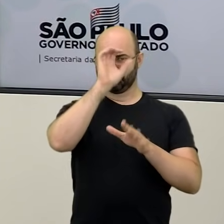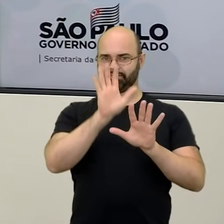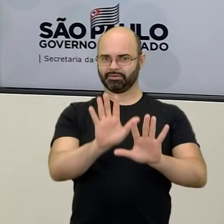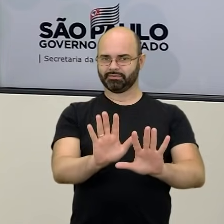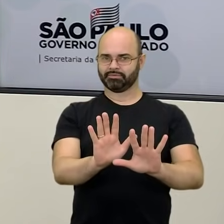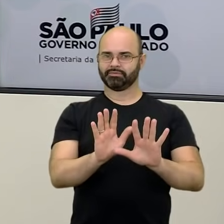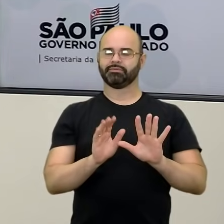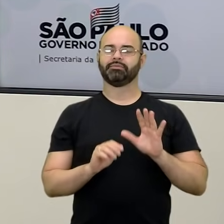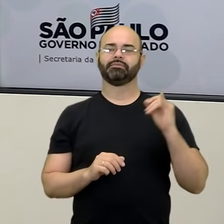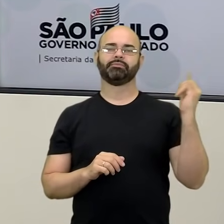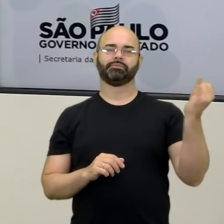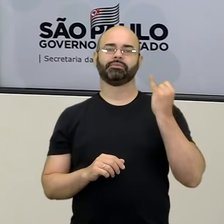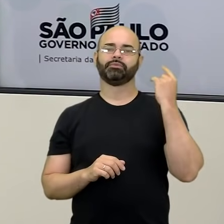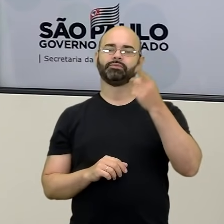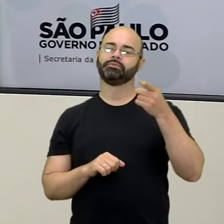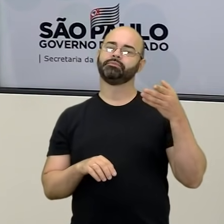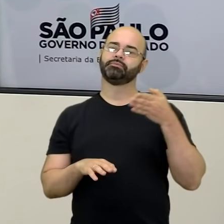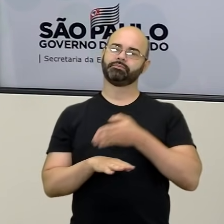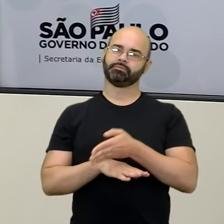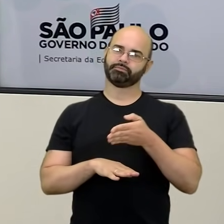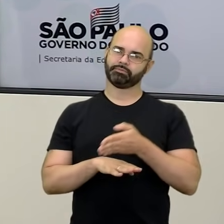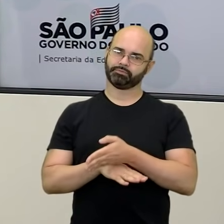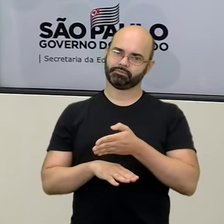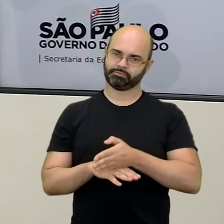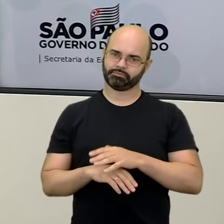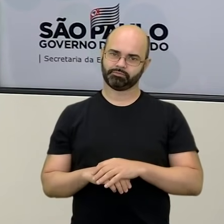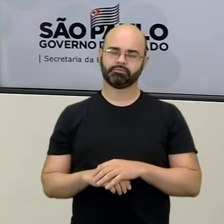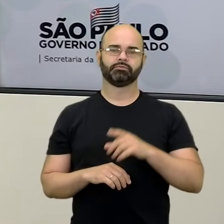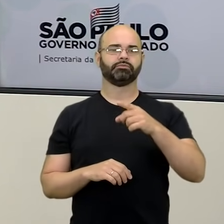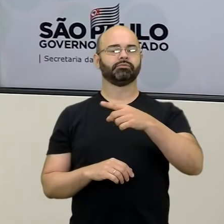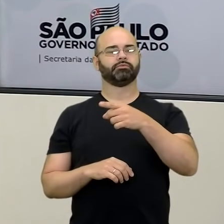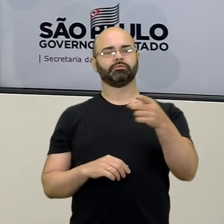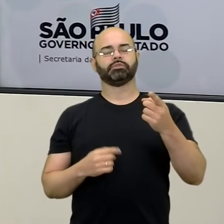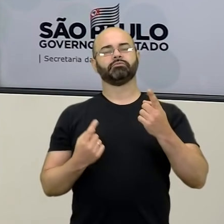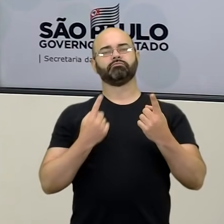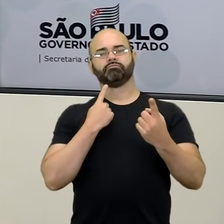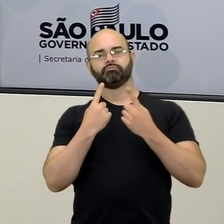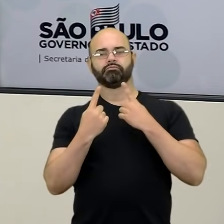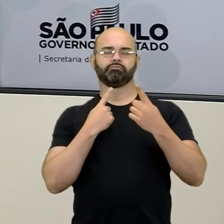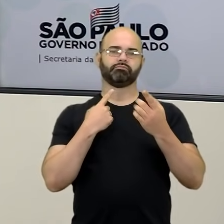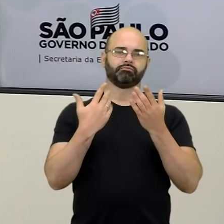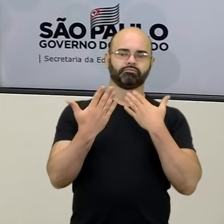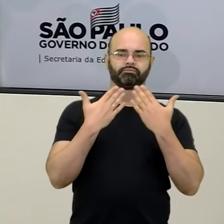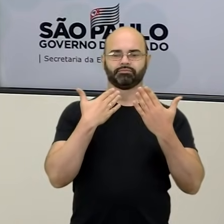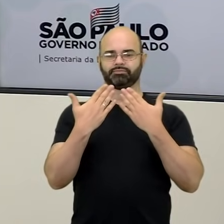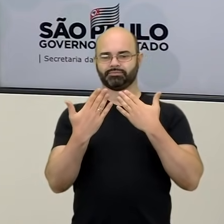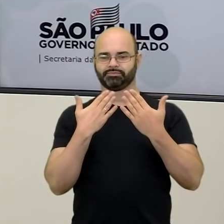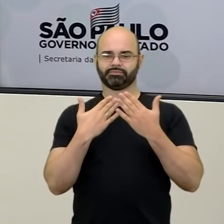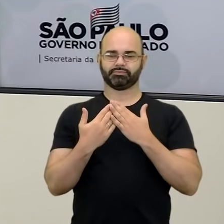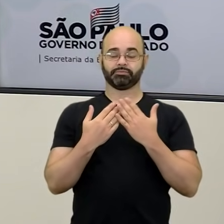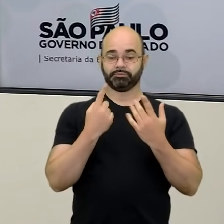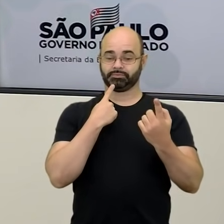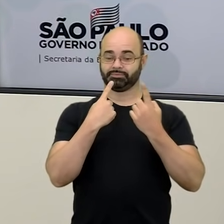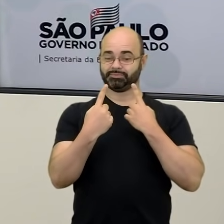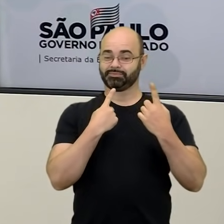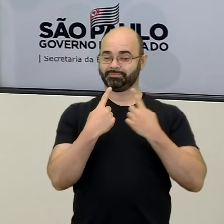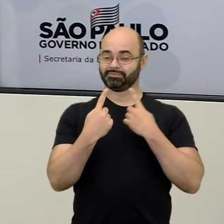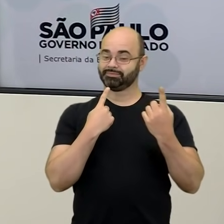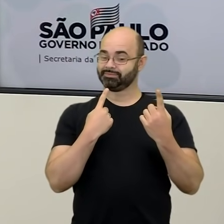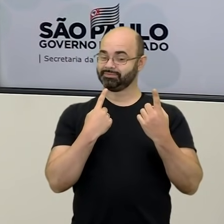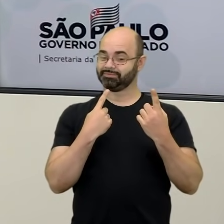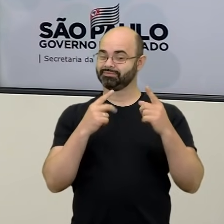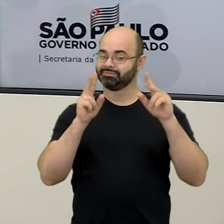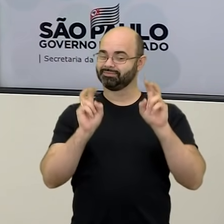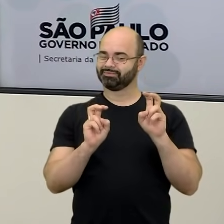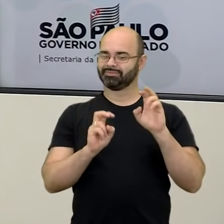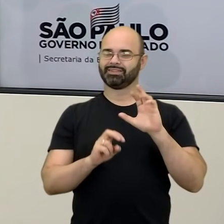que vocês participem tá bom que vocês interajam conosco e quando a gente fala de interação a gente tá